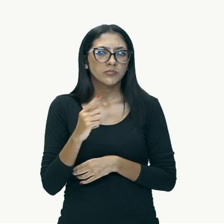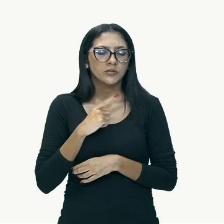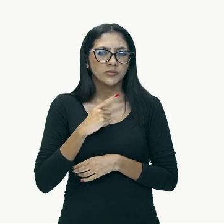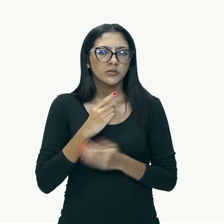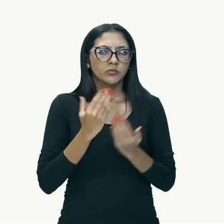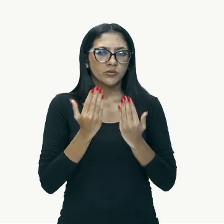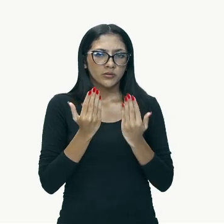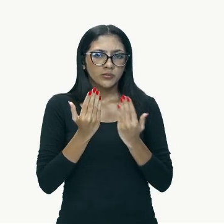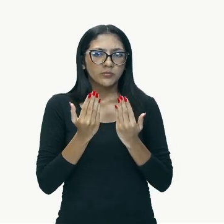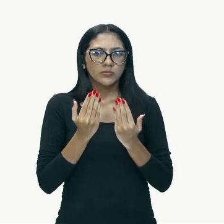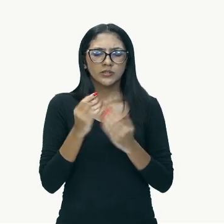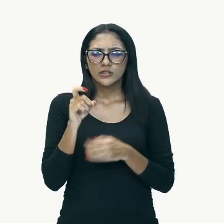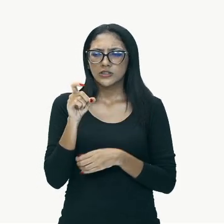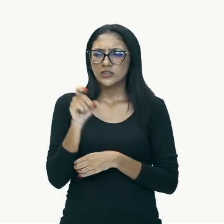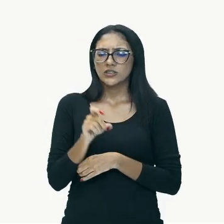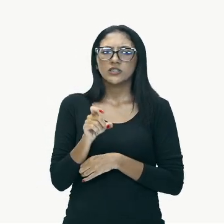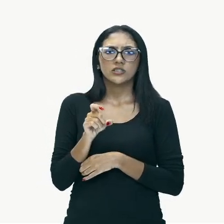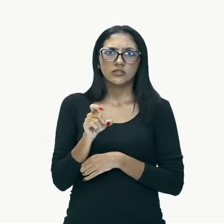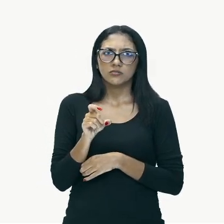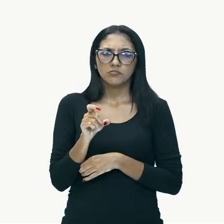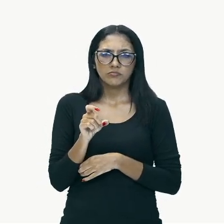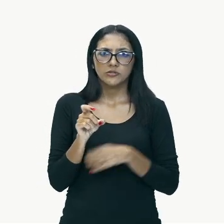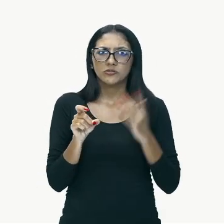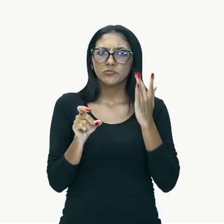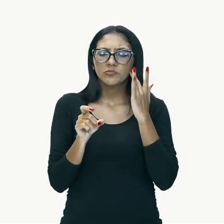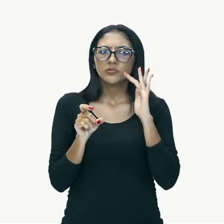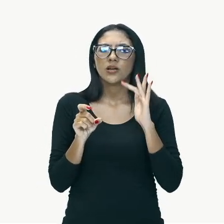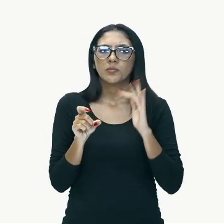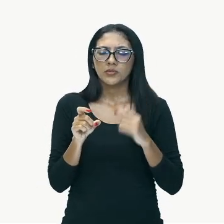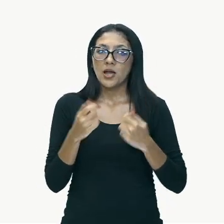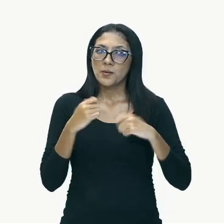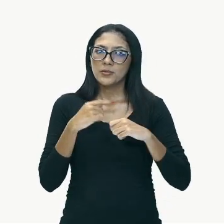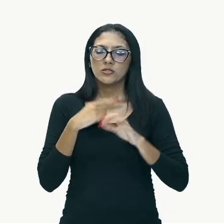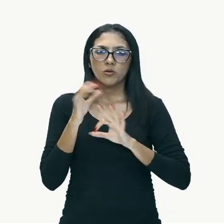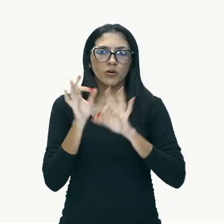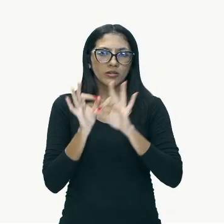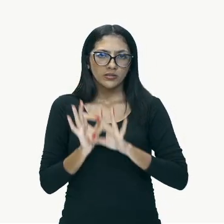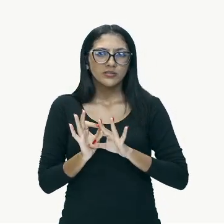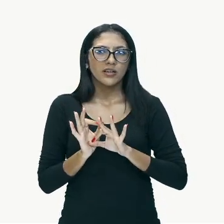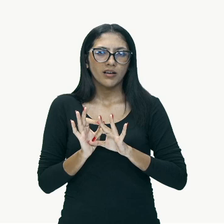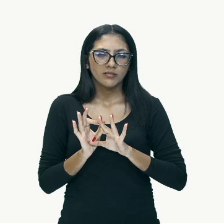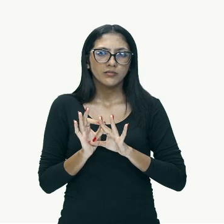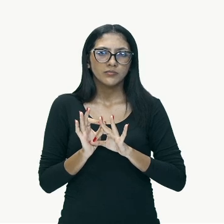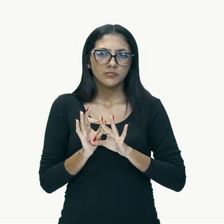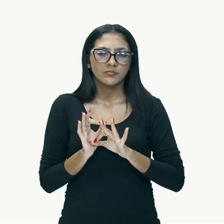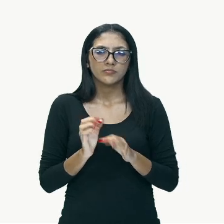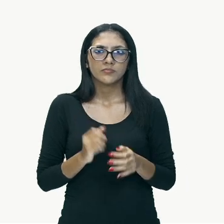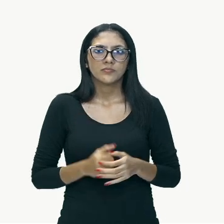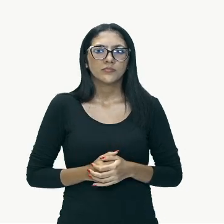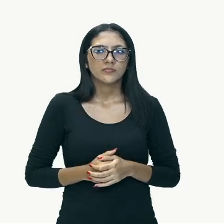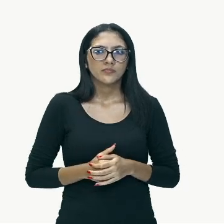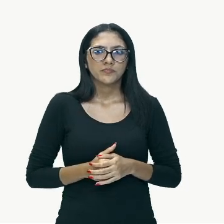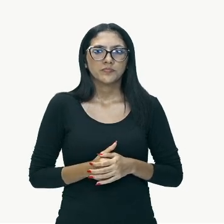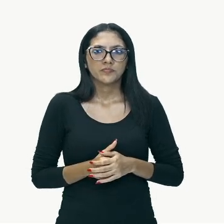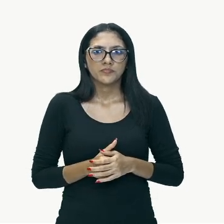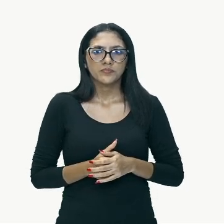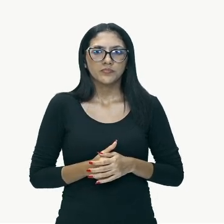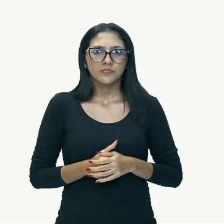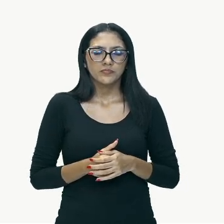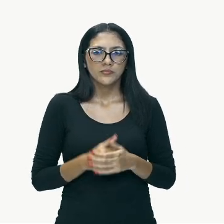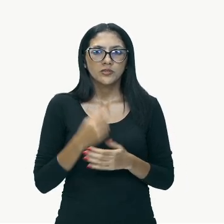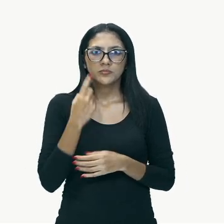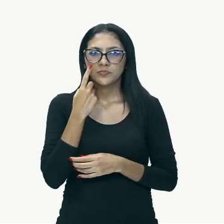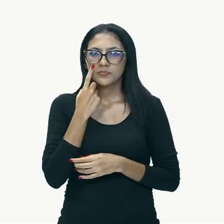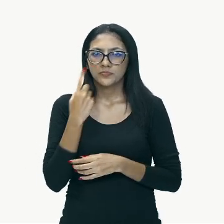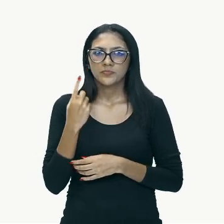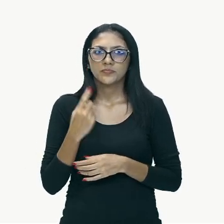estar para X. Então, aqui nós temos uma regra de 3. Essa regra de 3 vai ser feita da seguinte